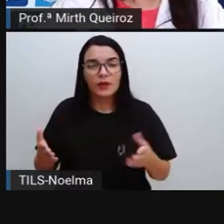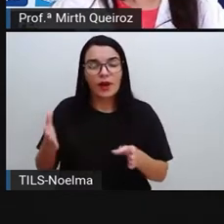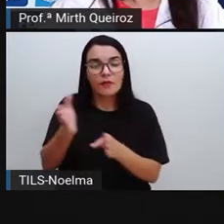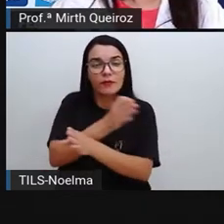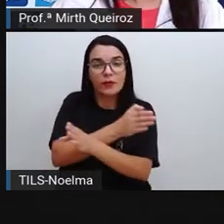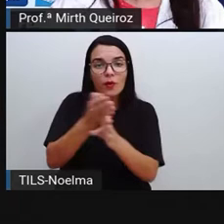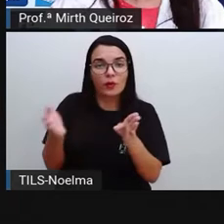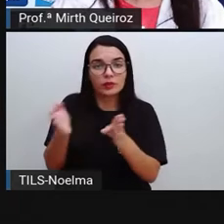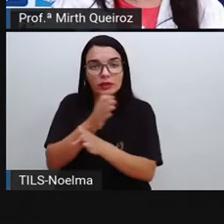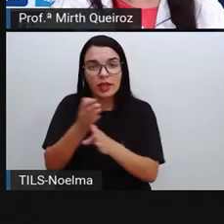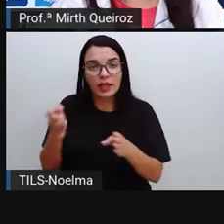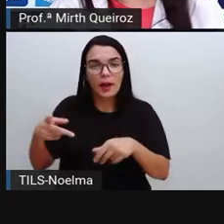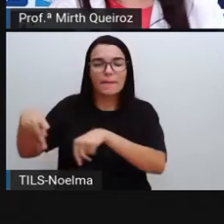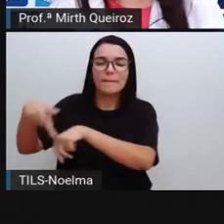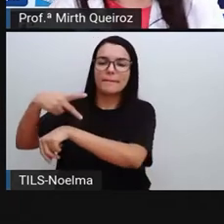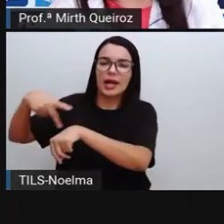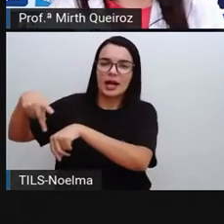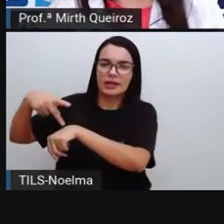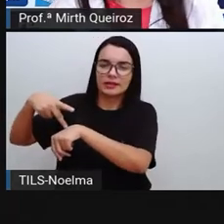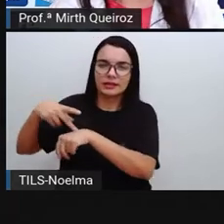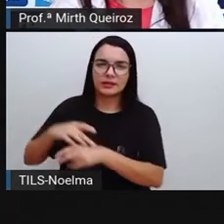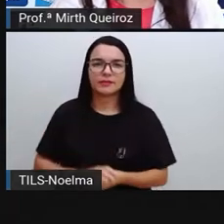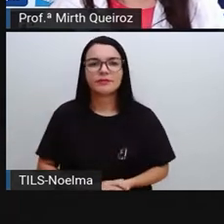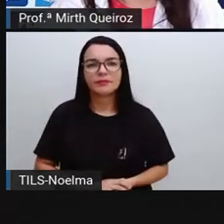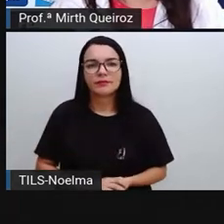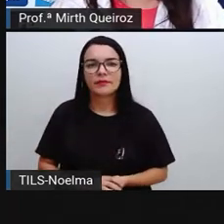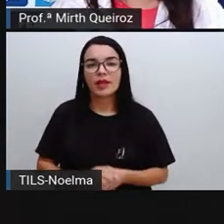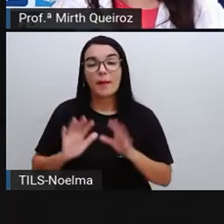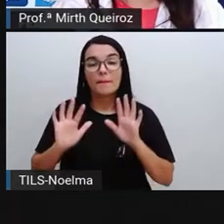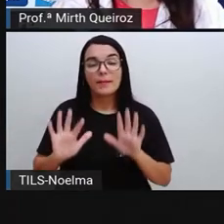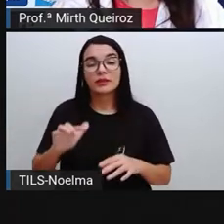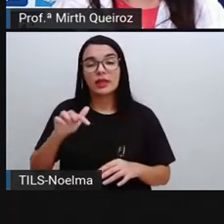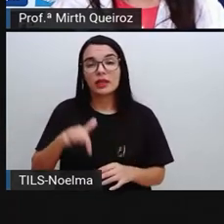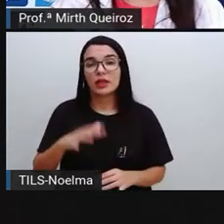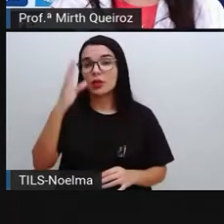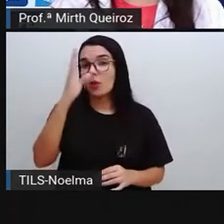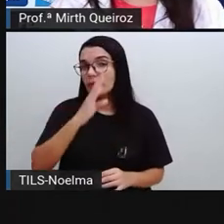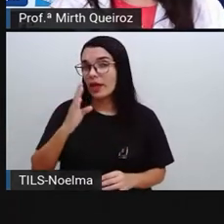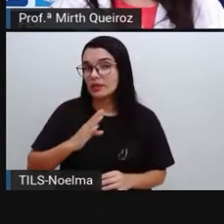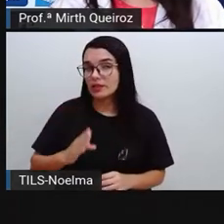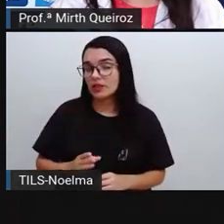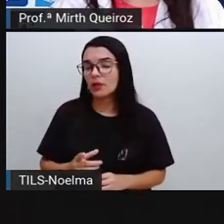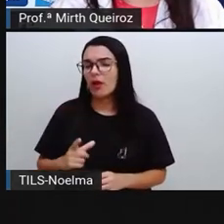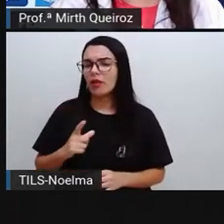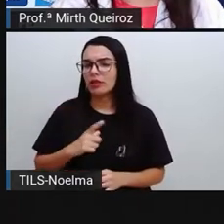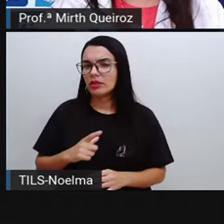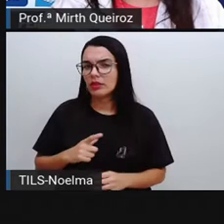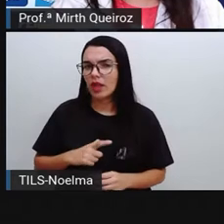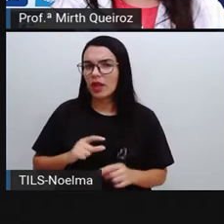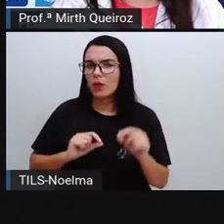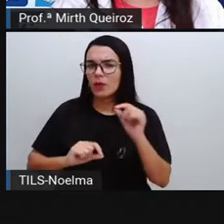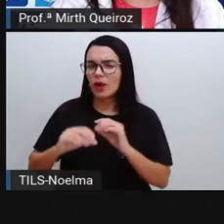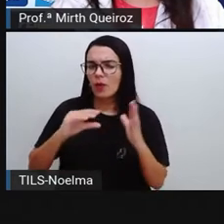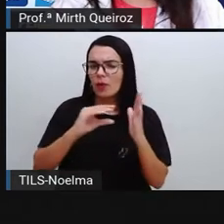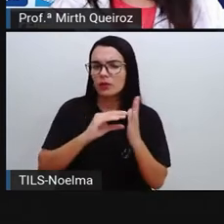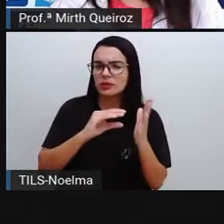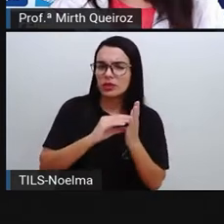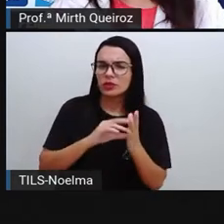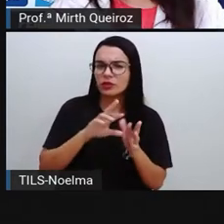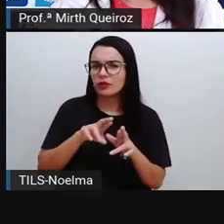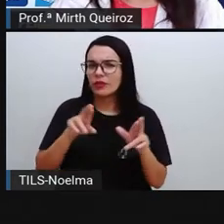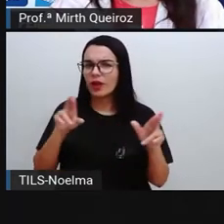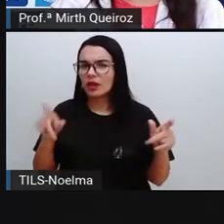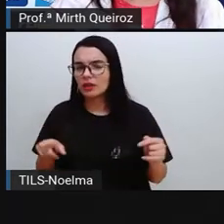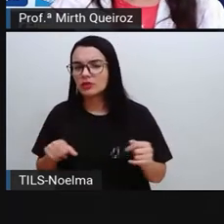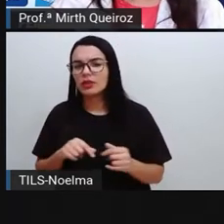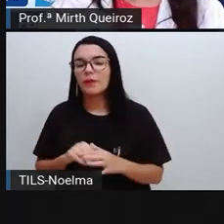Mas no Brasil, a gente costuma utilizar diferentes os conceitos de limite, divisa e